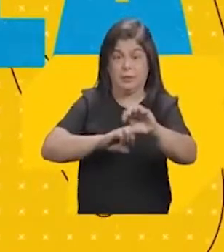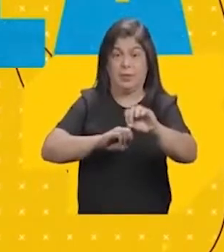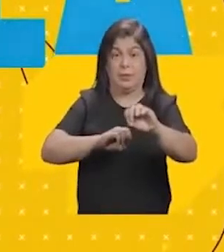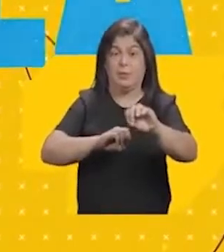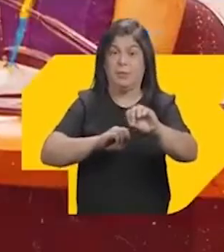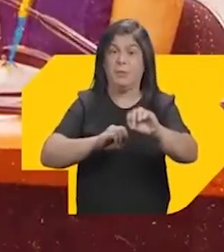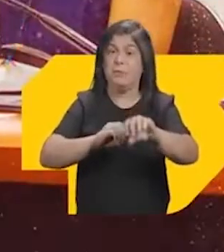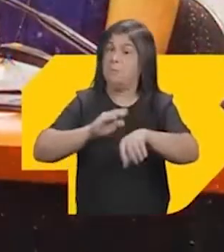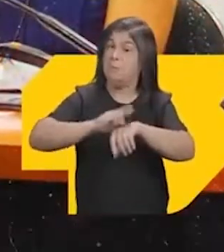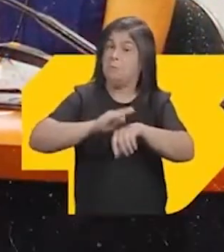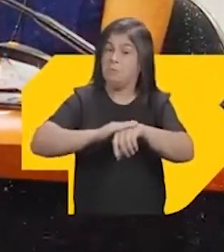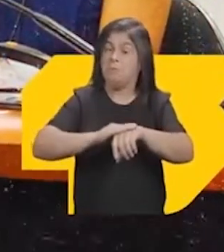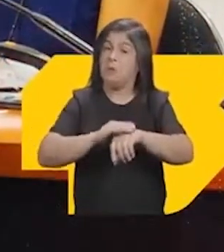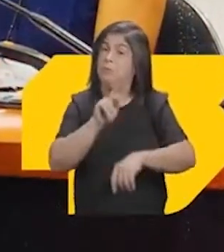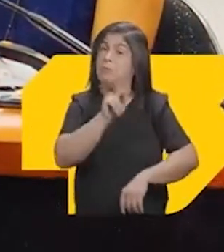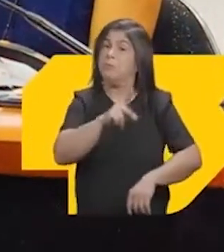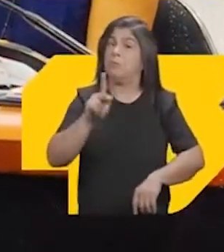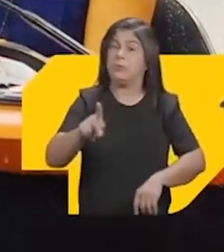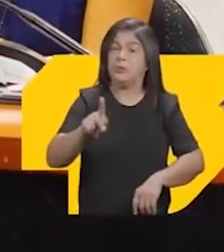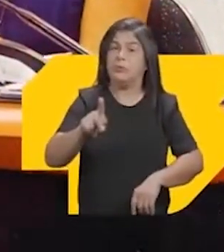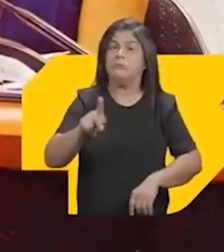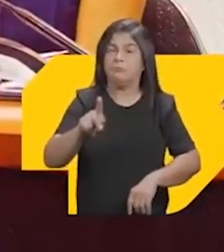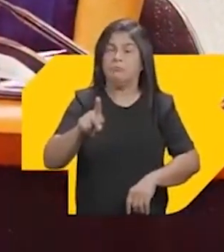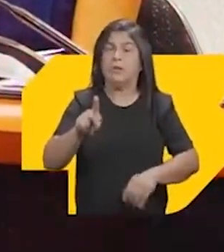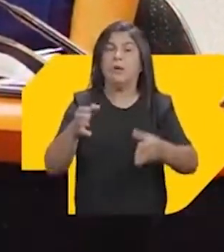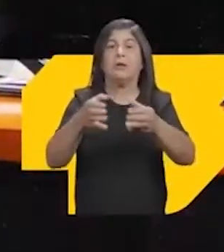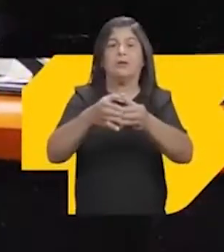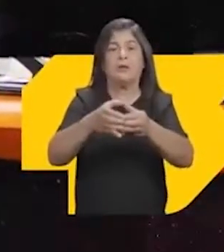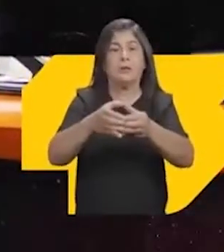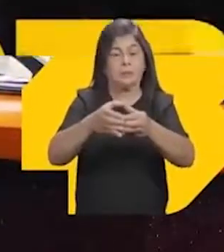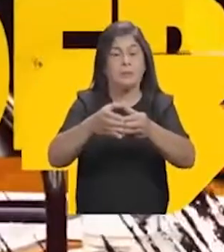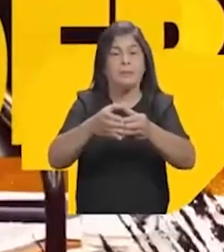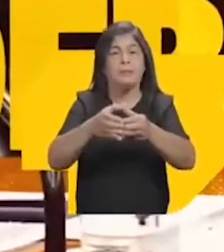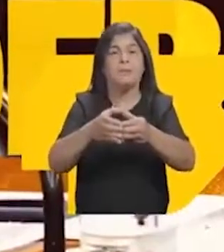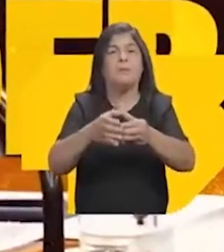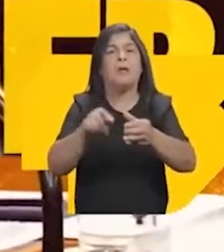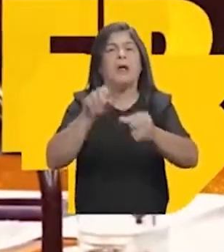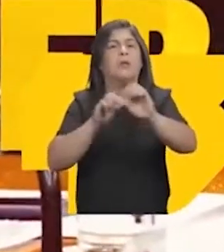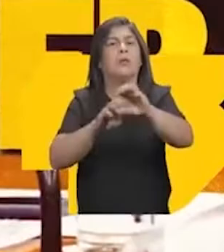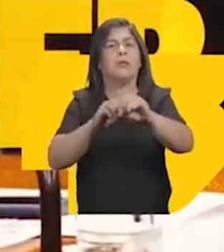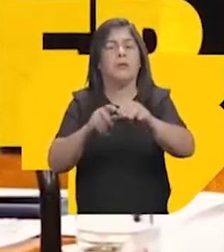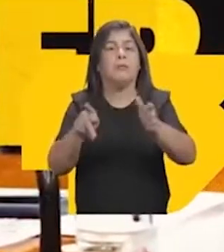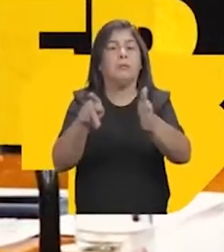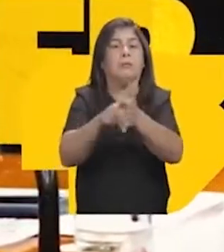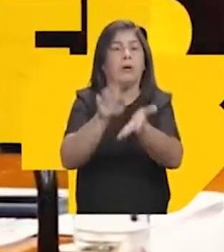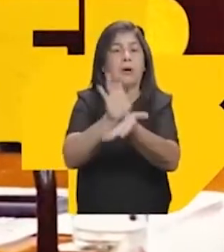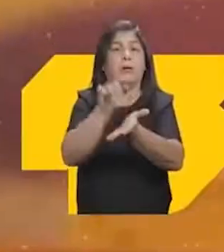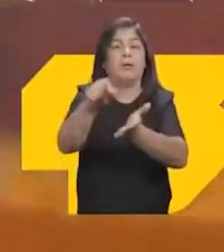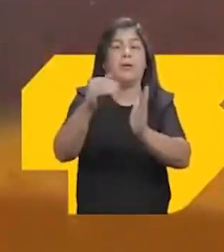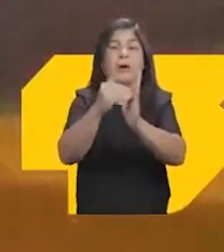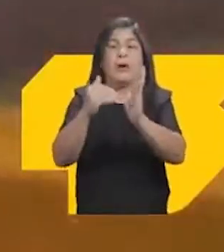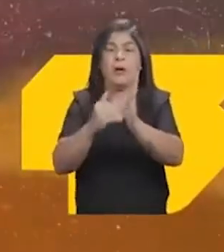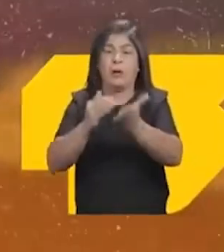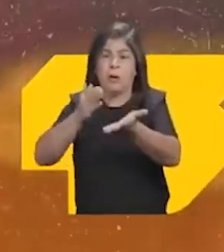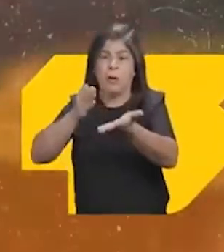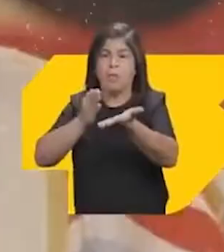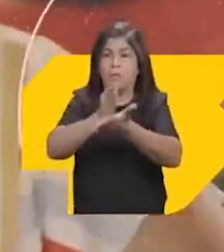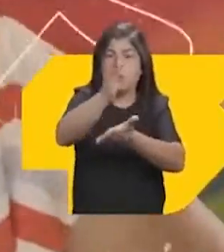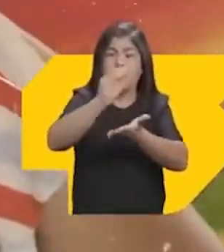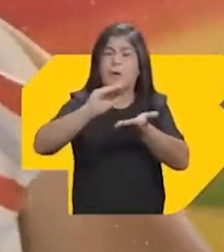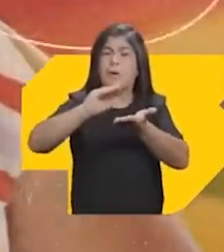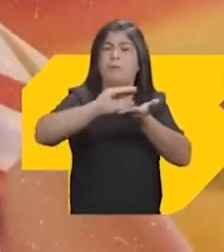é professor. Presidiu a Comissão de Educação da Câmara e ajudou a aprovar o novo Fundeb, o Fundo da Educação Infantil,